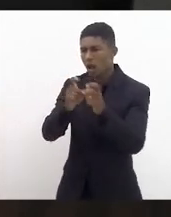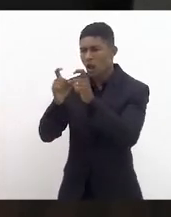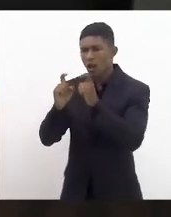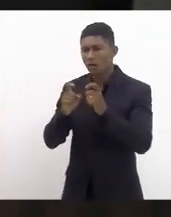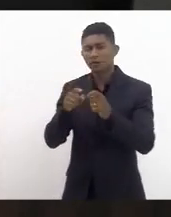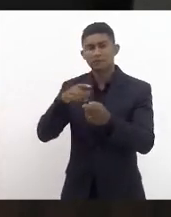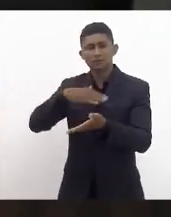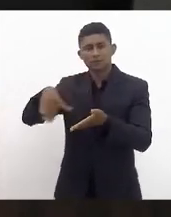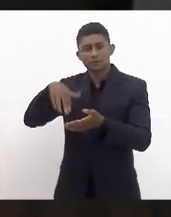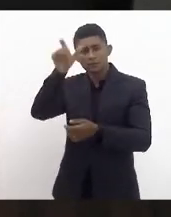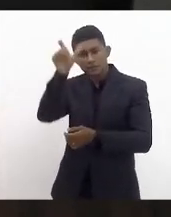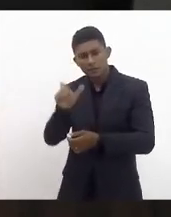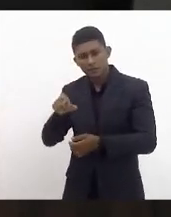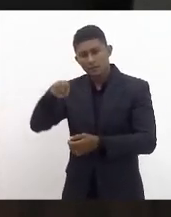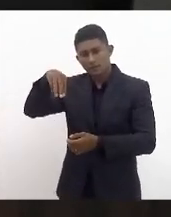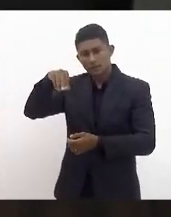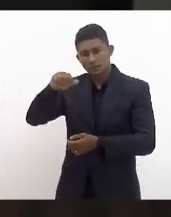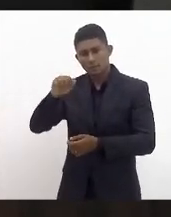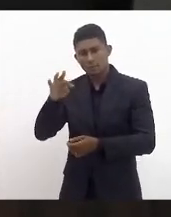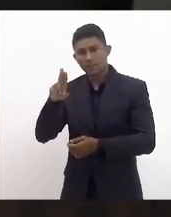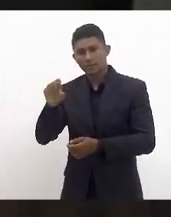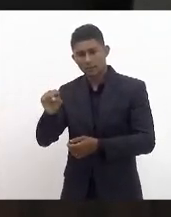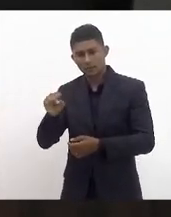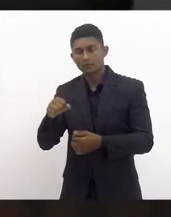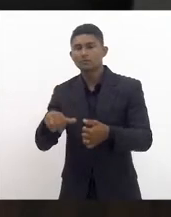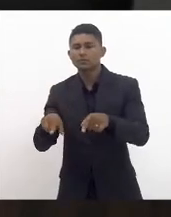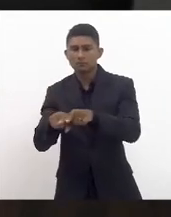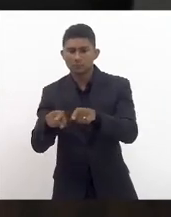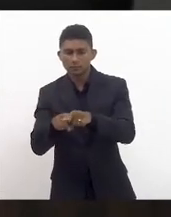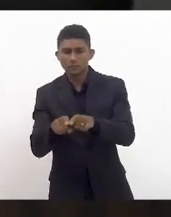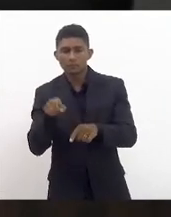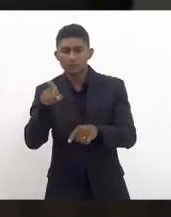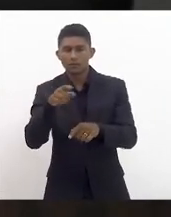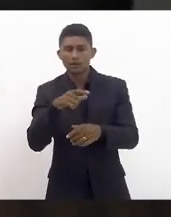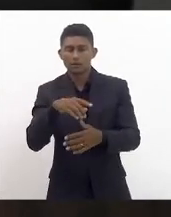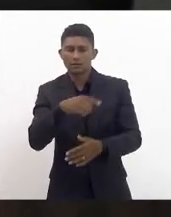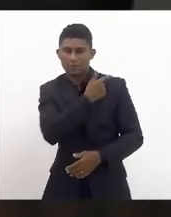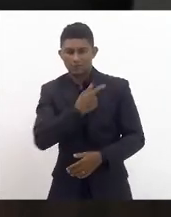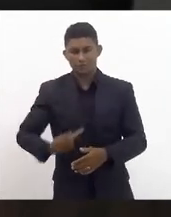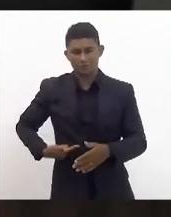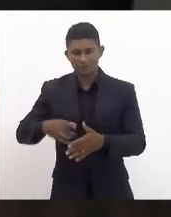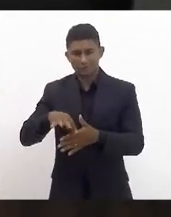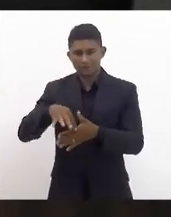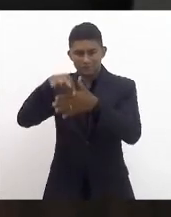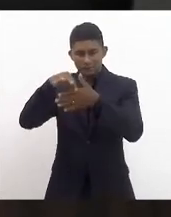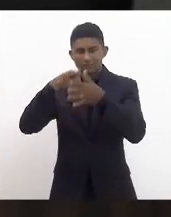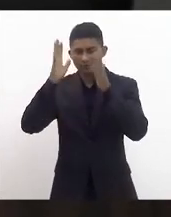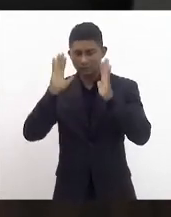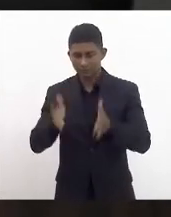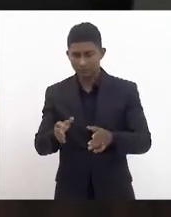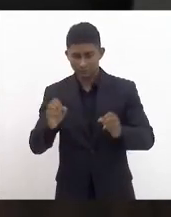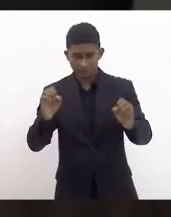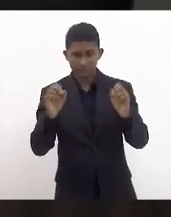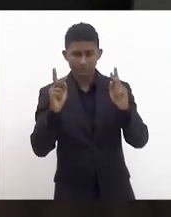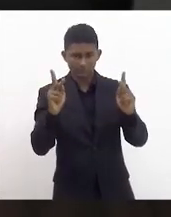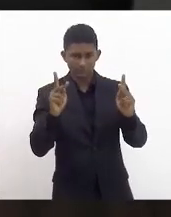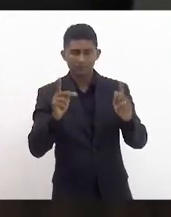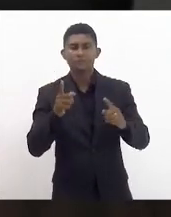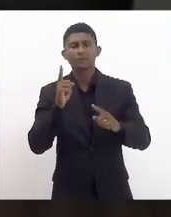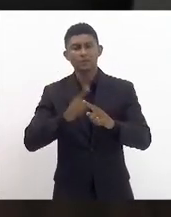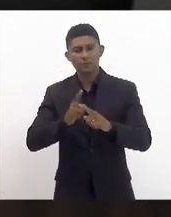o secretário Matheus, Nicola e com o líder do governo. Ok? Porque uma iniciativa